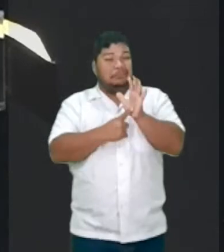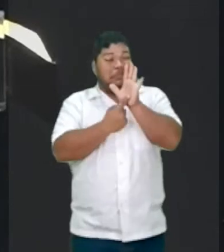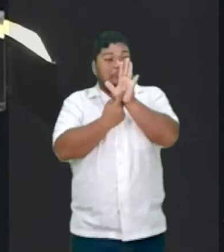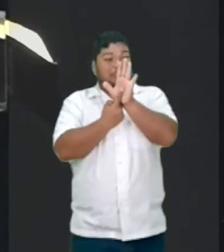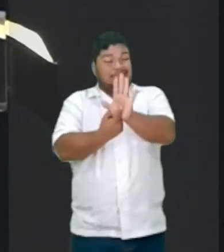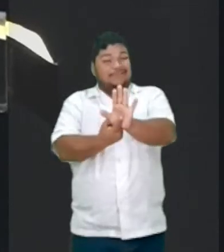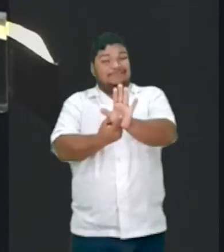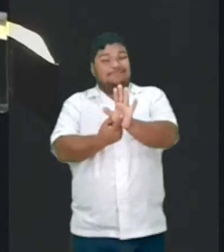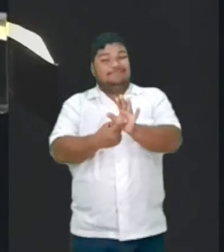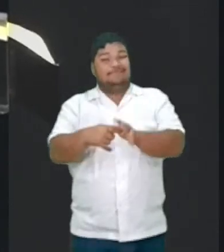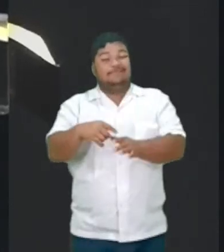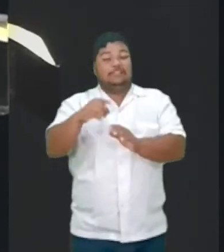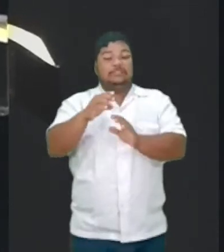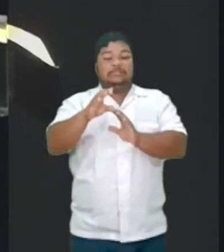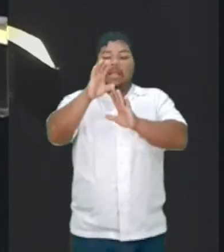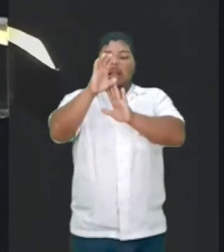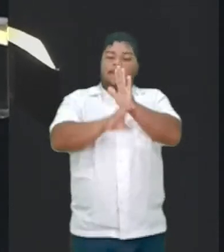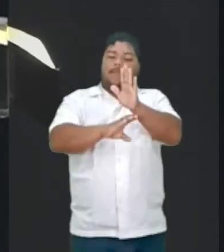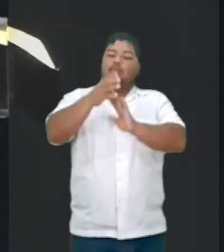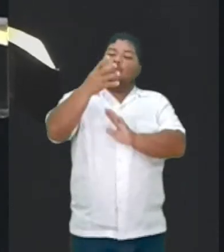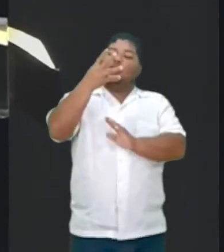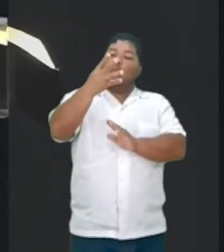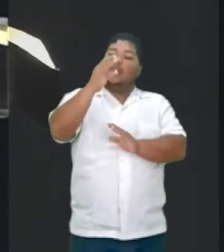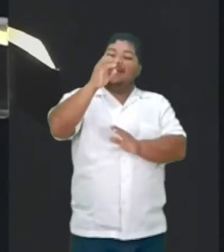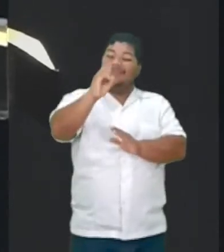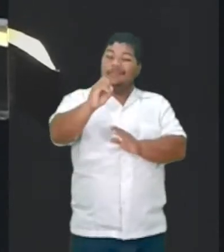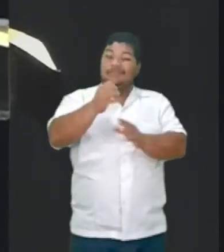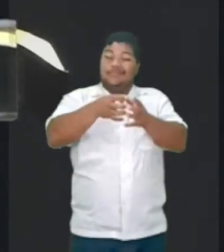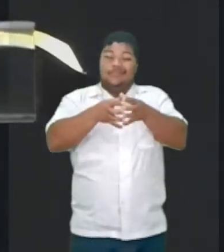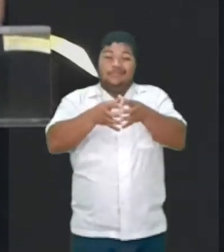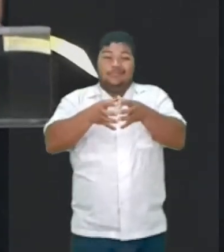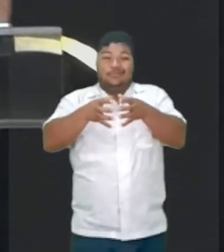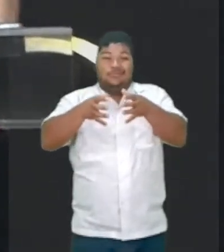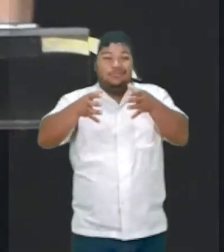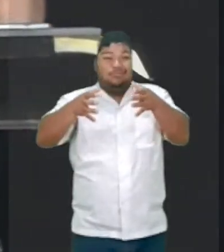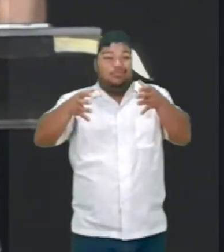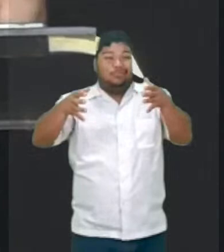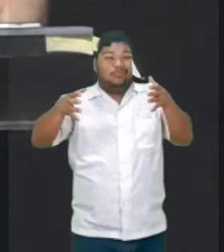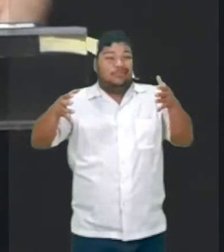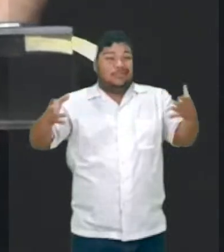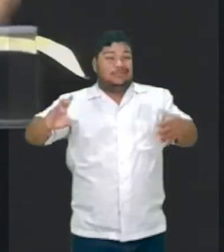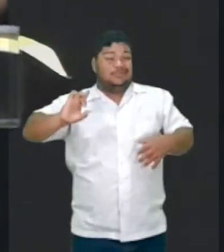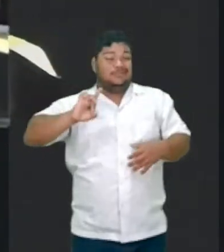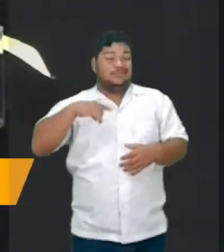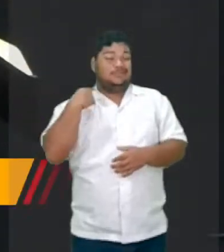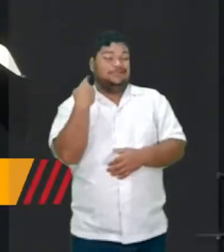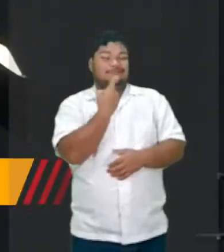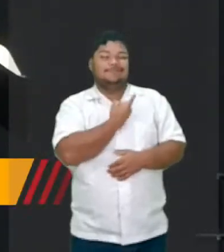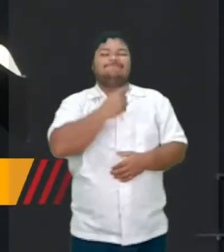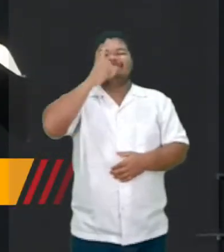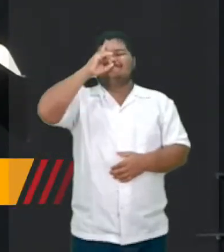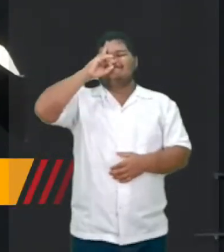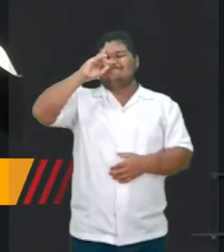capítulo 40 de Isaías. Quão grande é o nosso Deus.